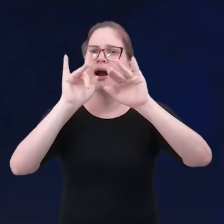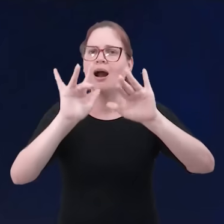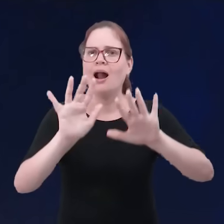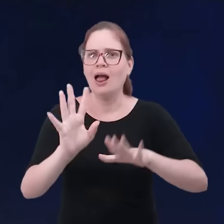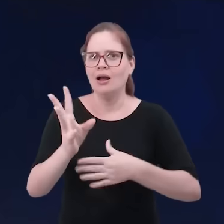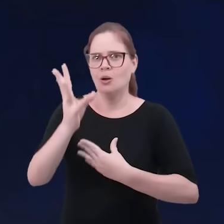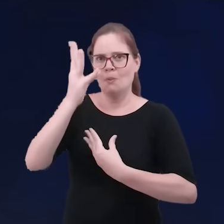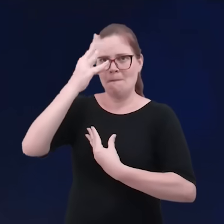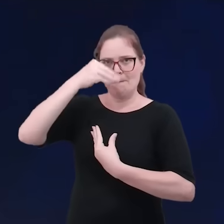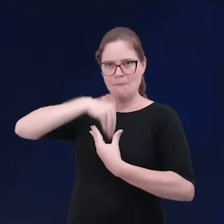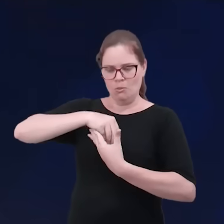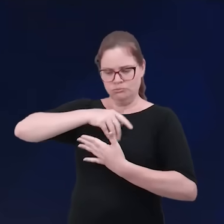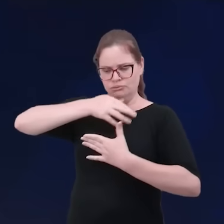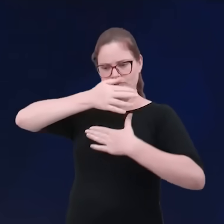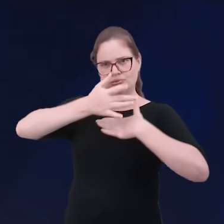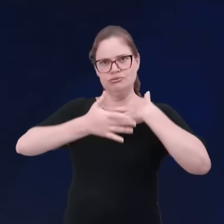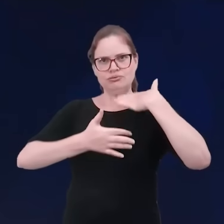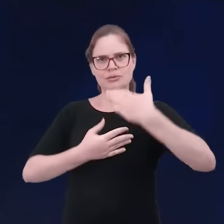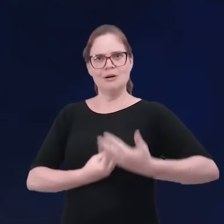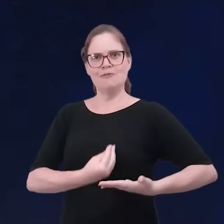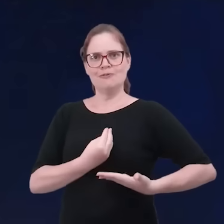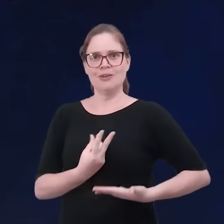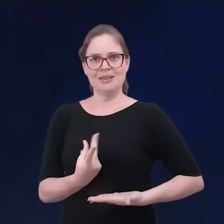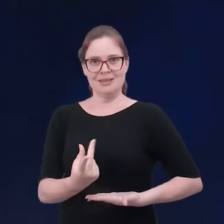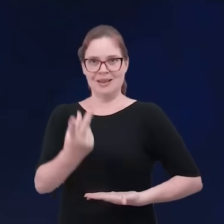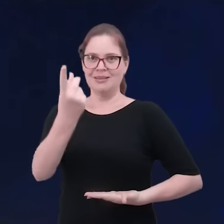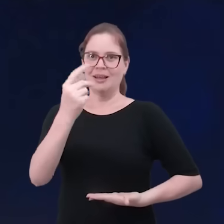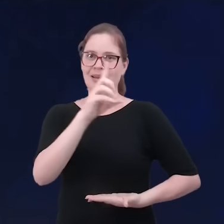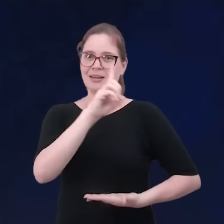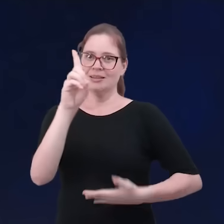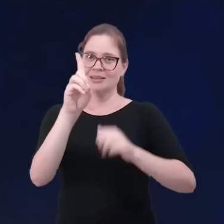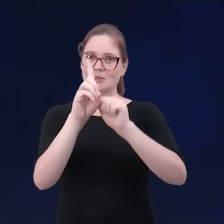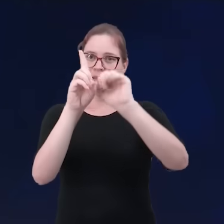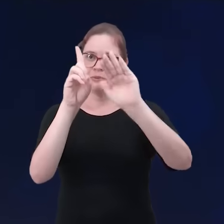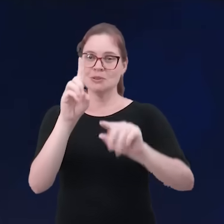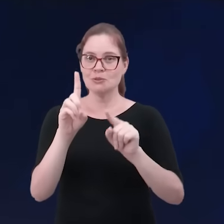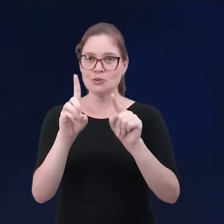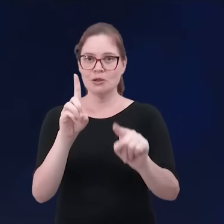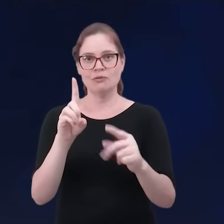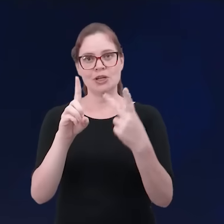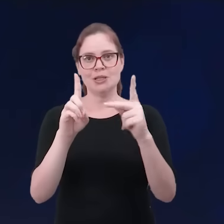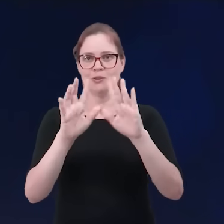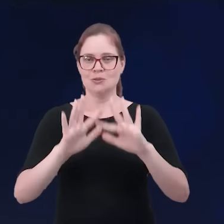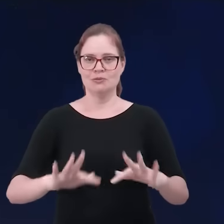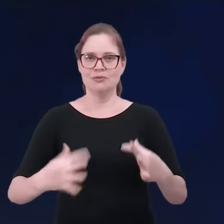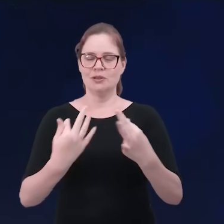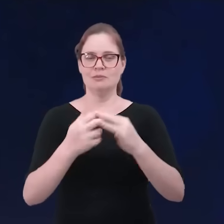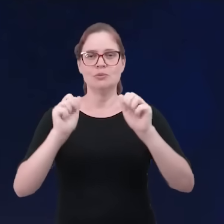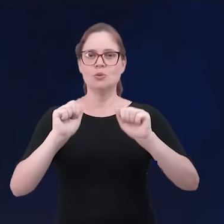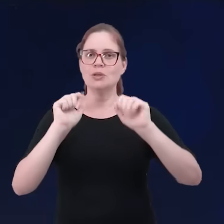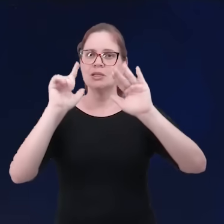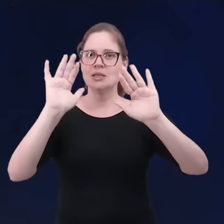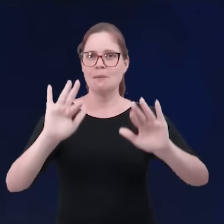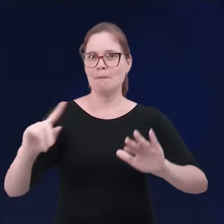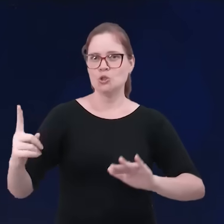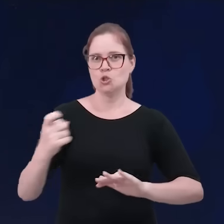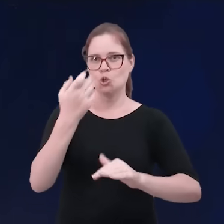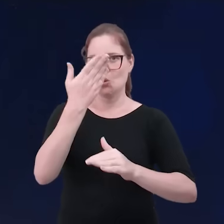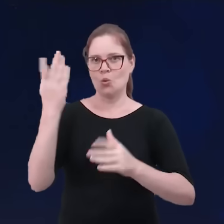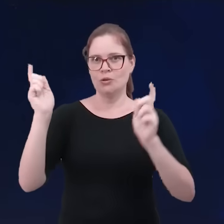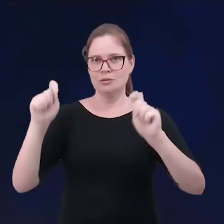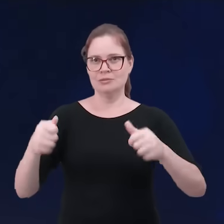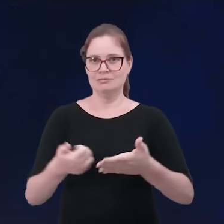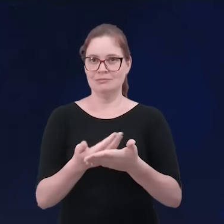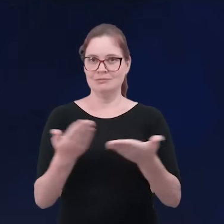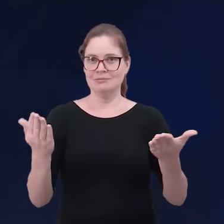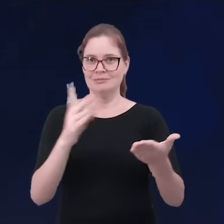interior para a vida eterna. Que o Senhor possa abençoar você, a sua casa, com essa bênção que só Ele pode dar.